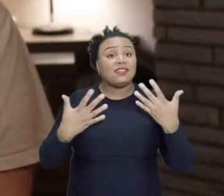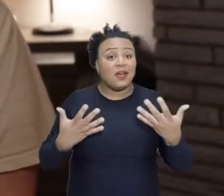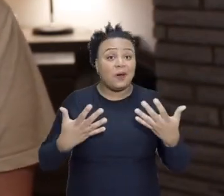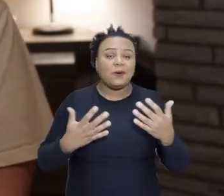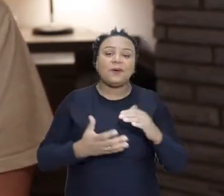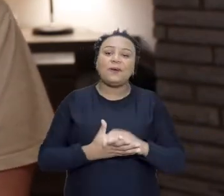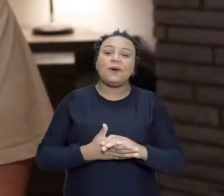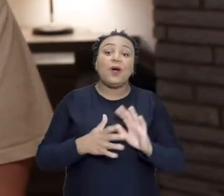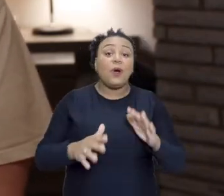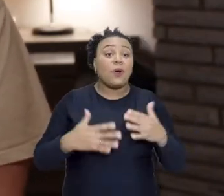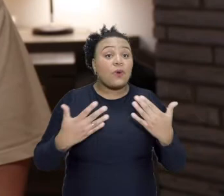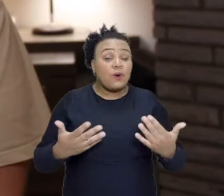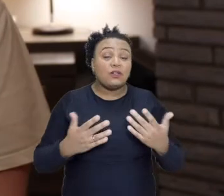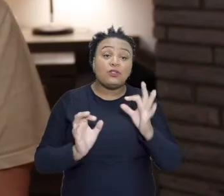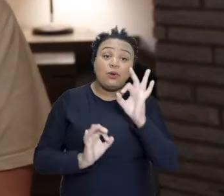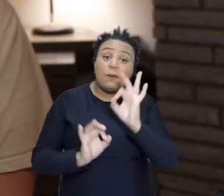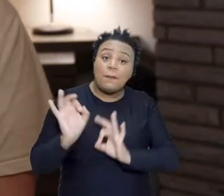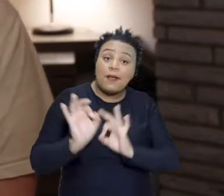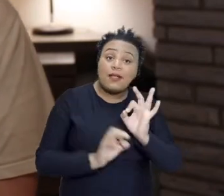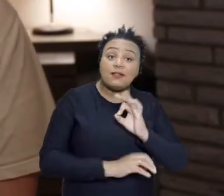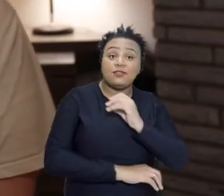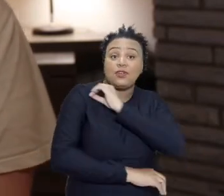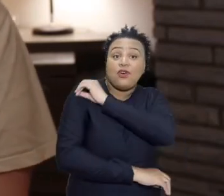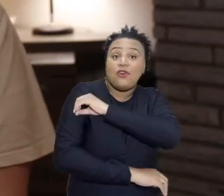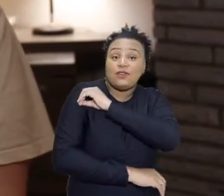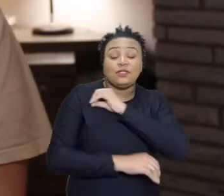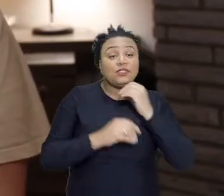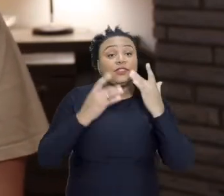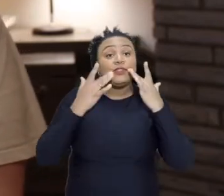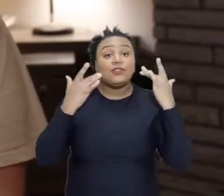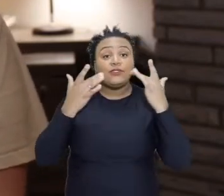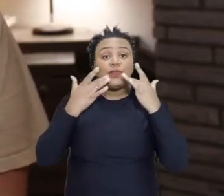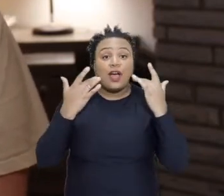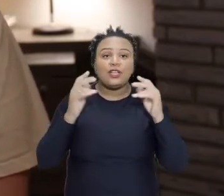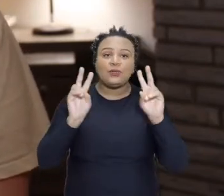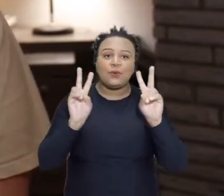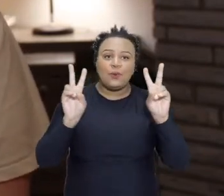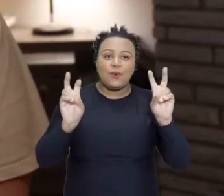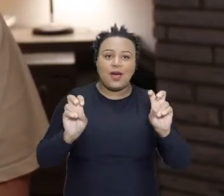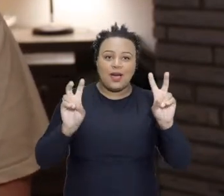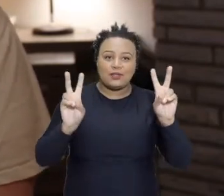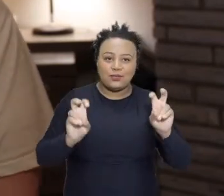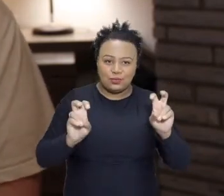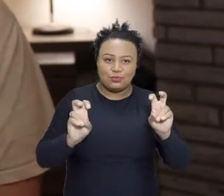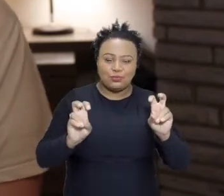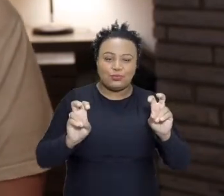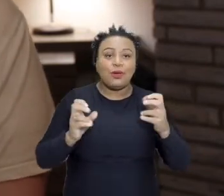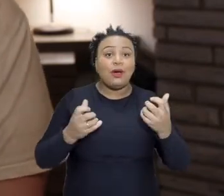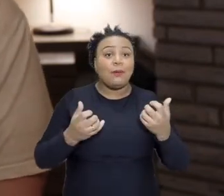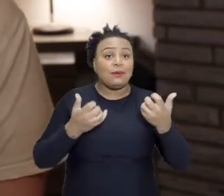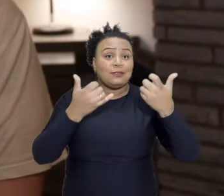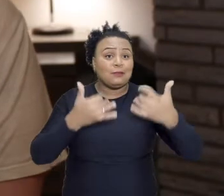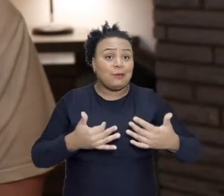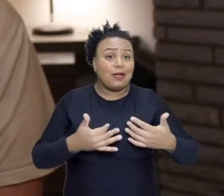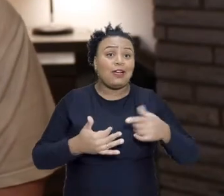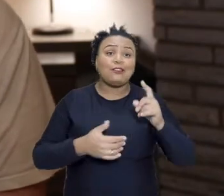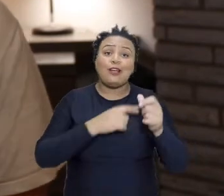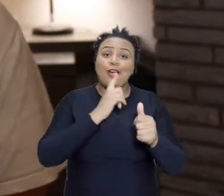quando você for planejar uma oficina de teatro, o assunto a ser abordado tem que ser a primeira coisa que